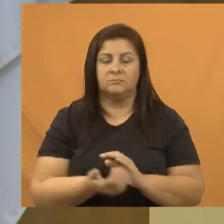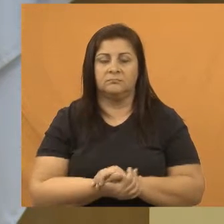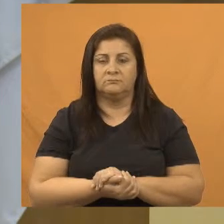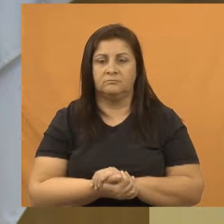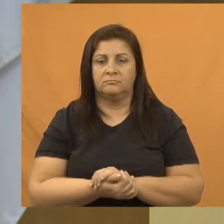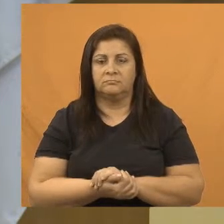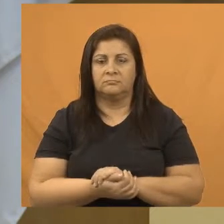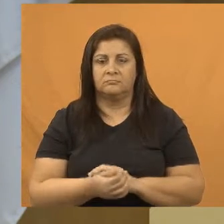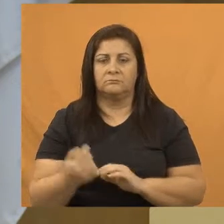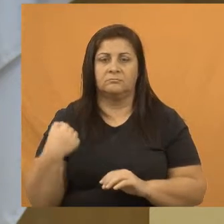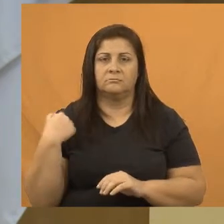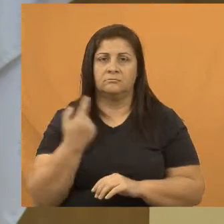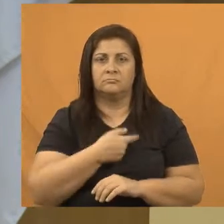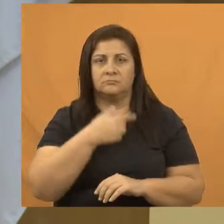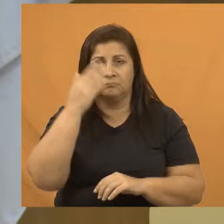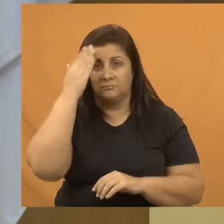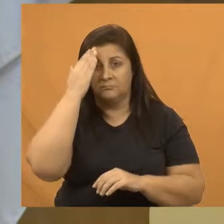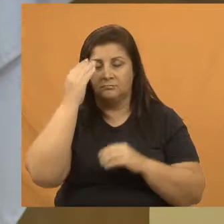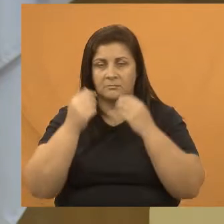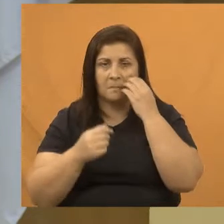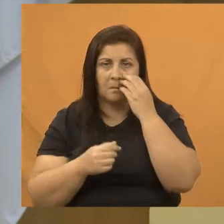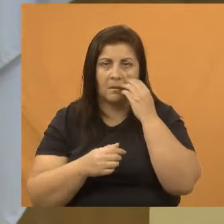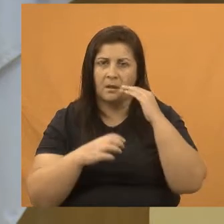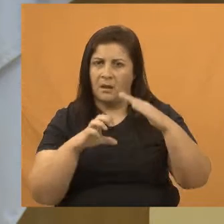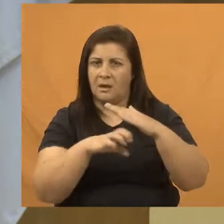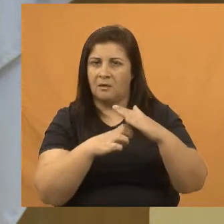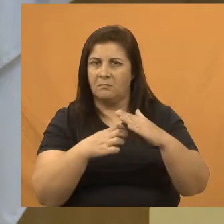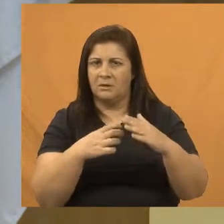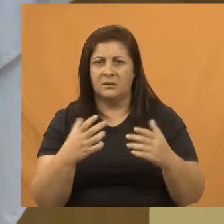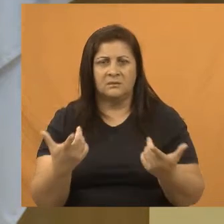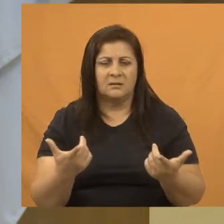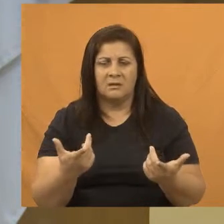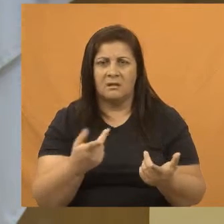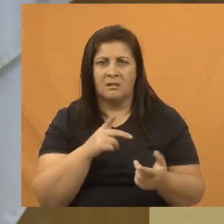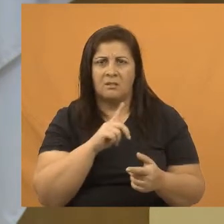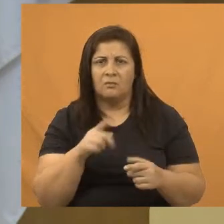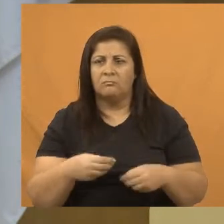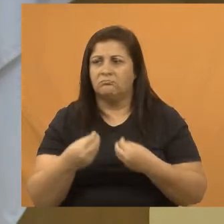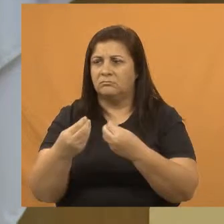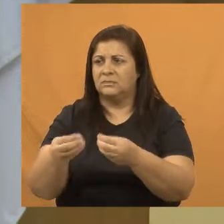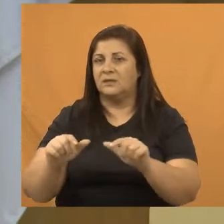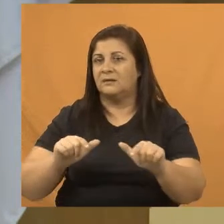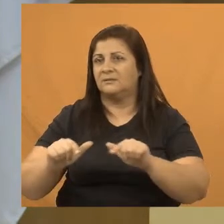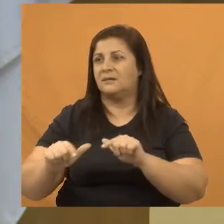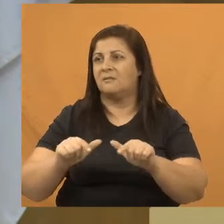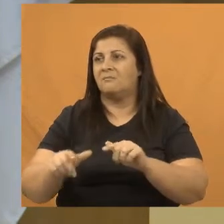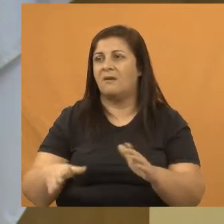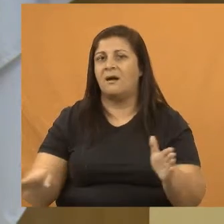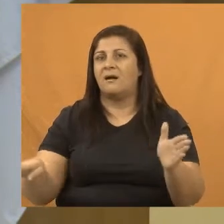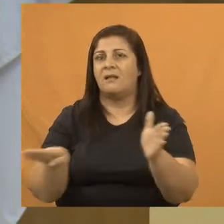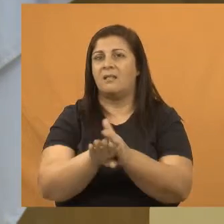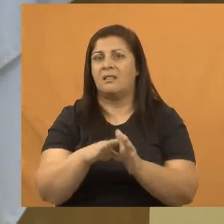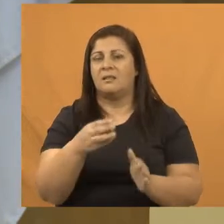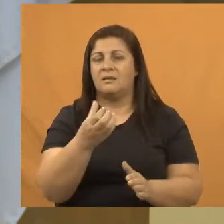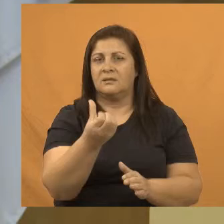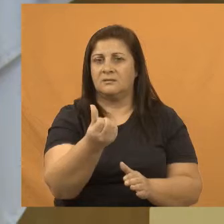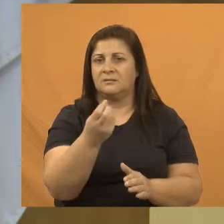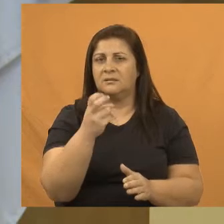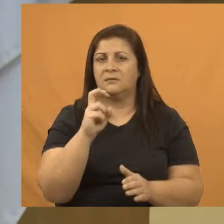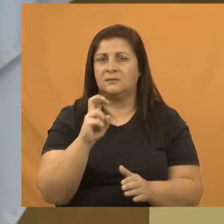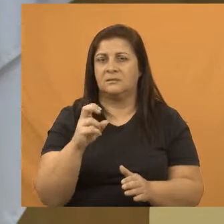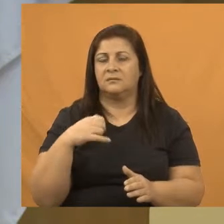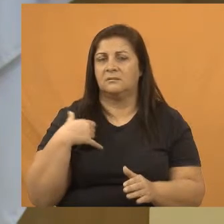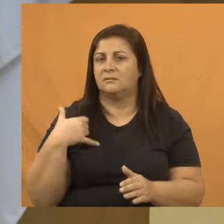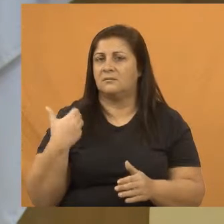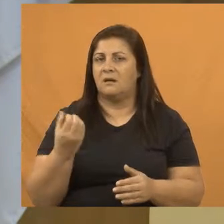nós sabemos que nenhuma empresa garante garante estabilidade para o trabalhador até os 65 anos de idade ou até os 62